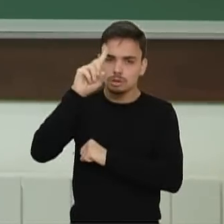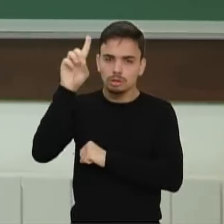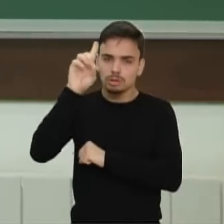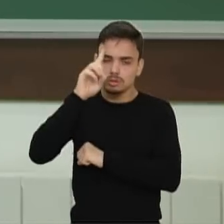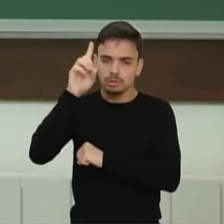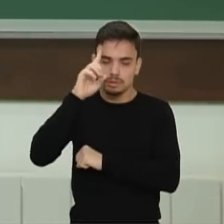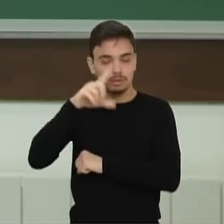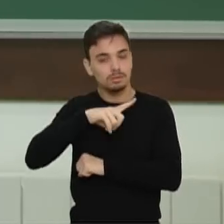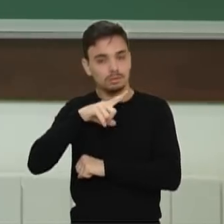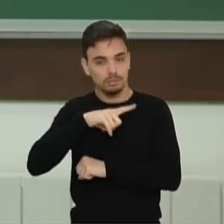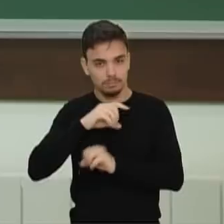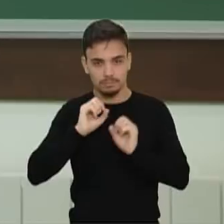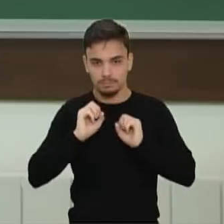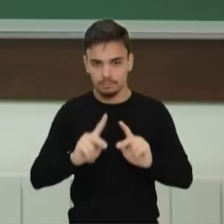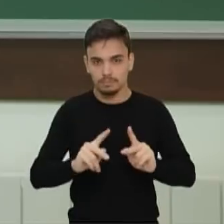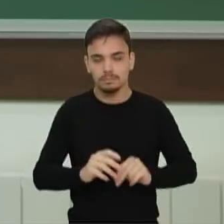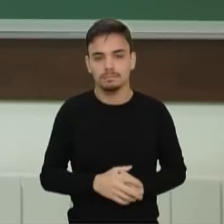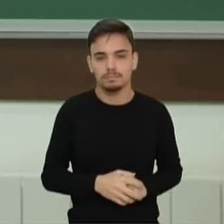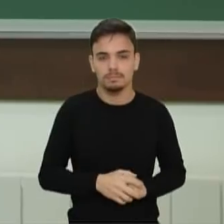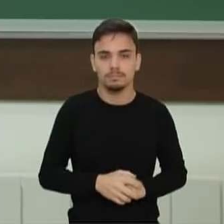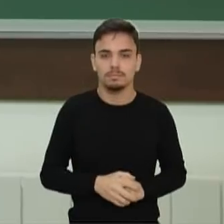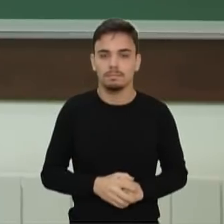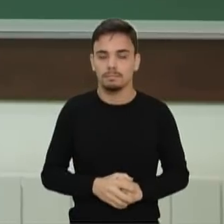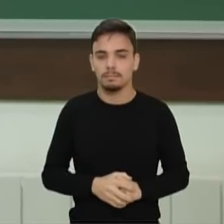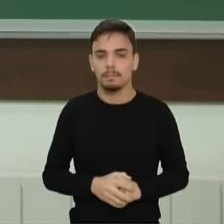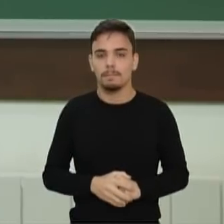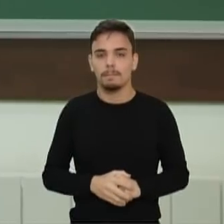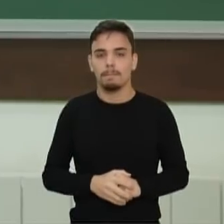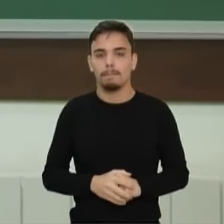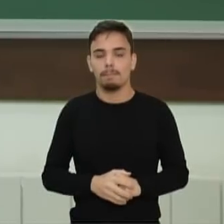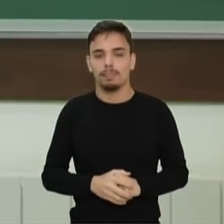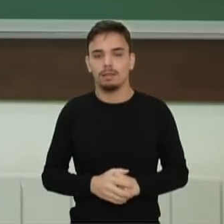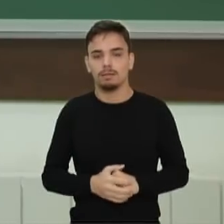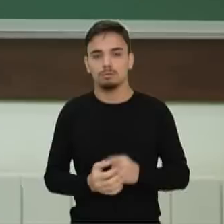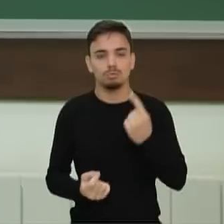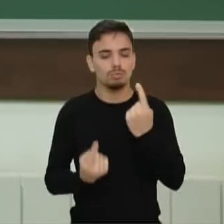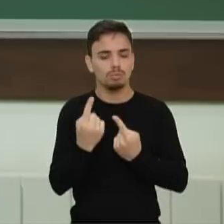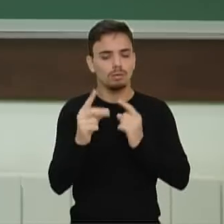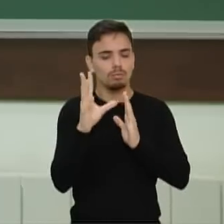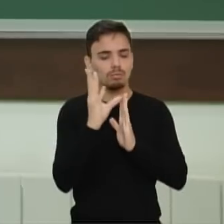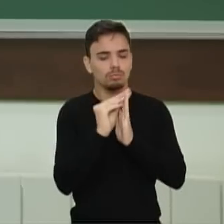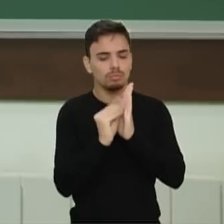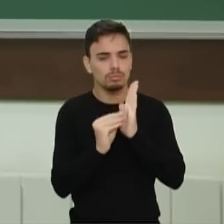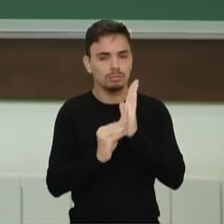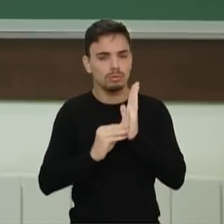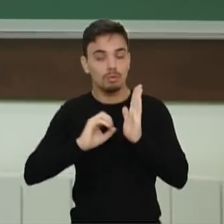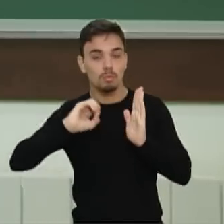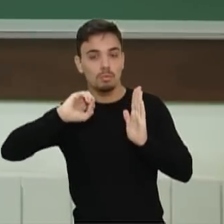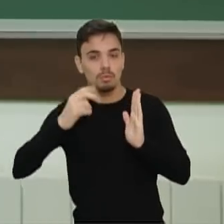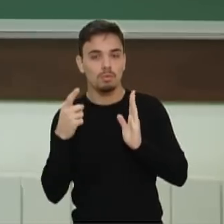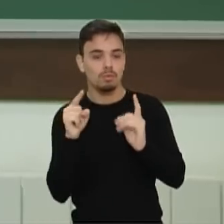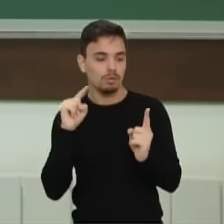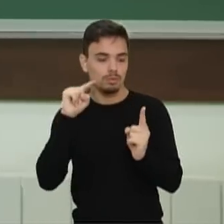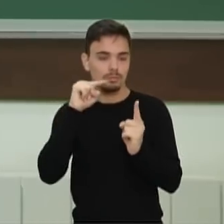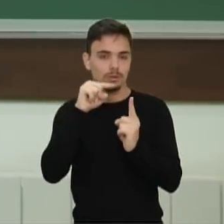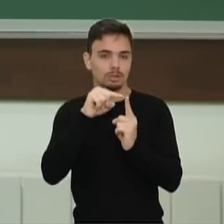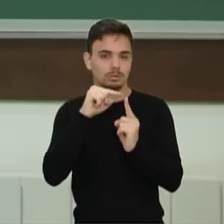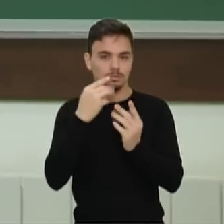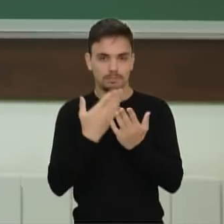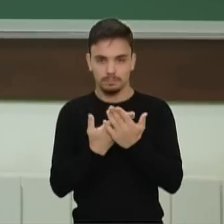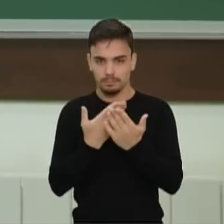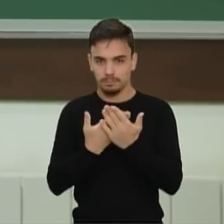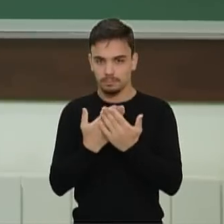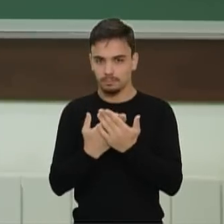diária que nós temos aí, perfeito? Muito bem. Quais são os conteúdos, né? Ou seja, os objetivos